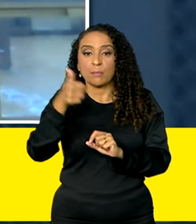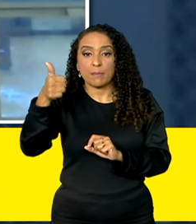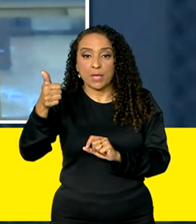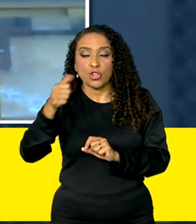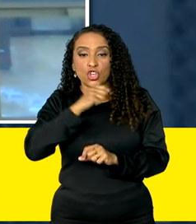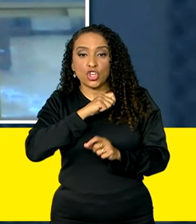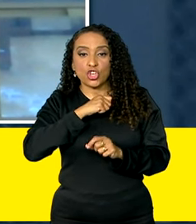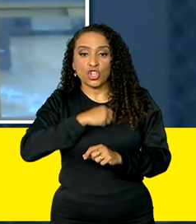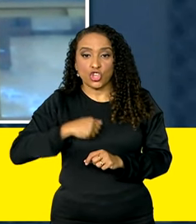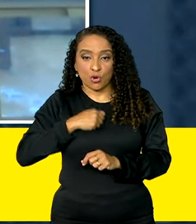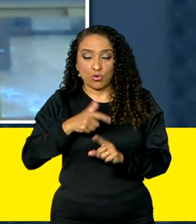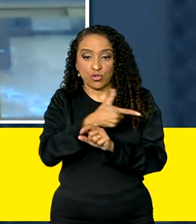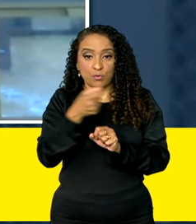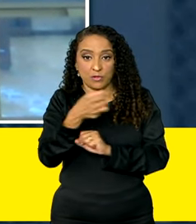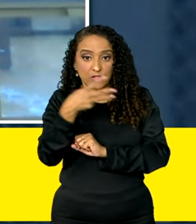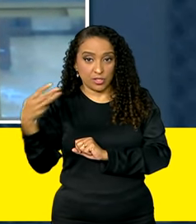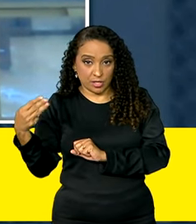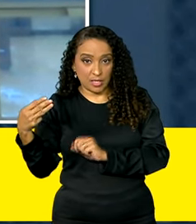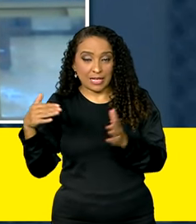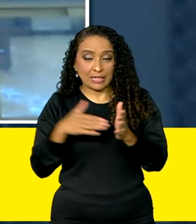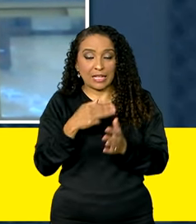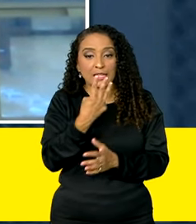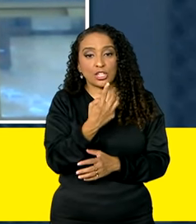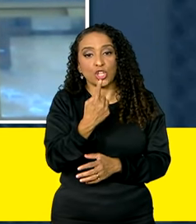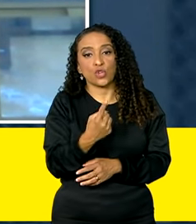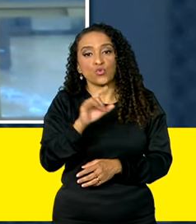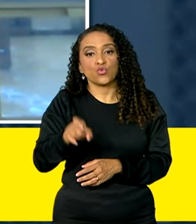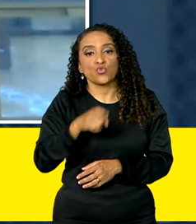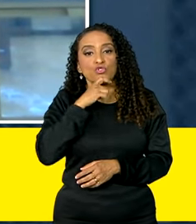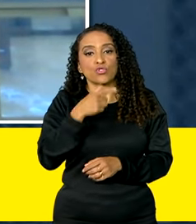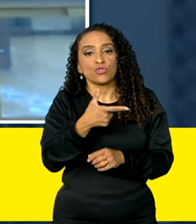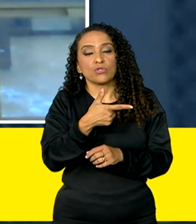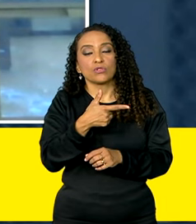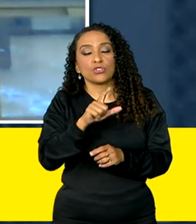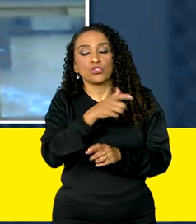1º de agosto de 2023 a 31 de julho de